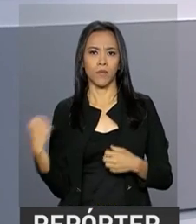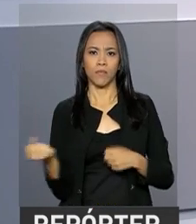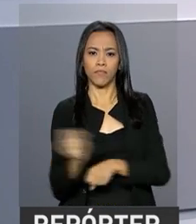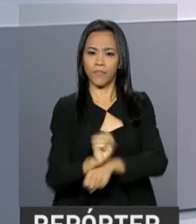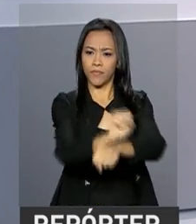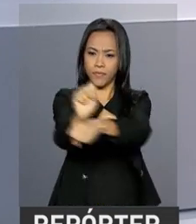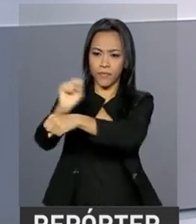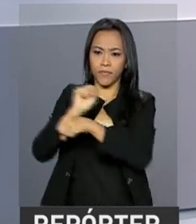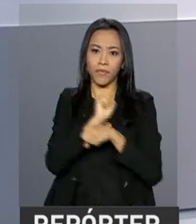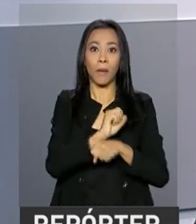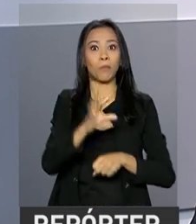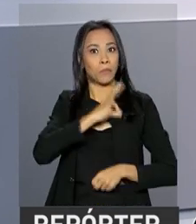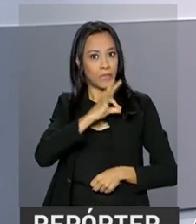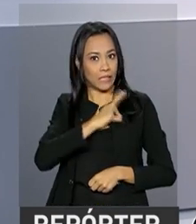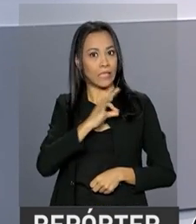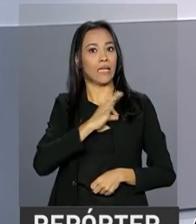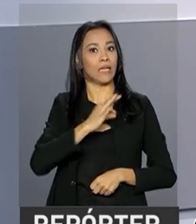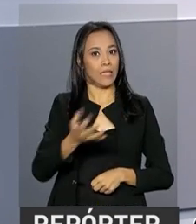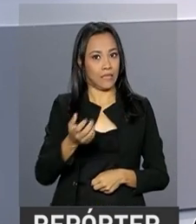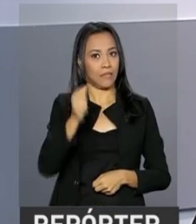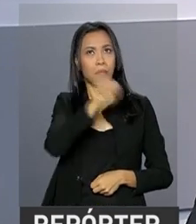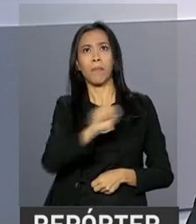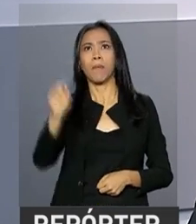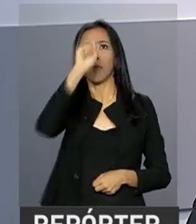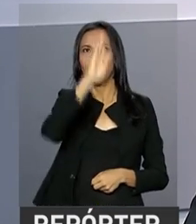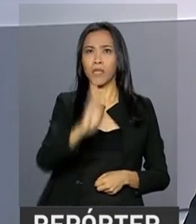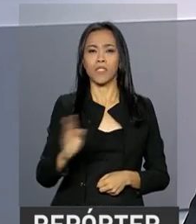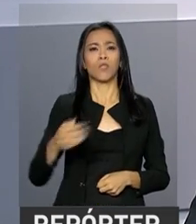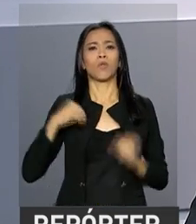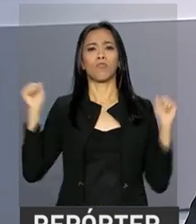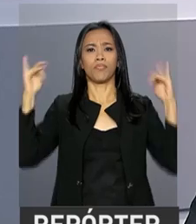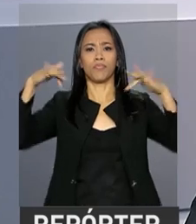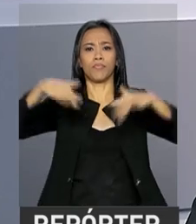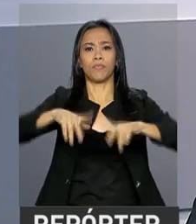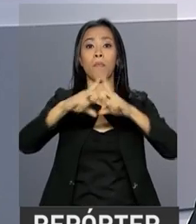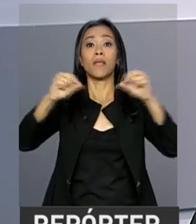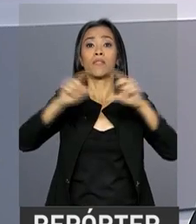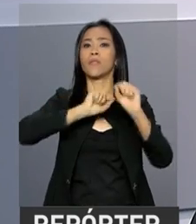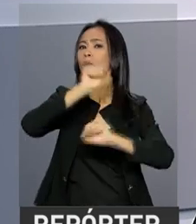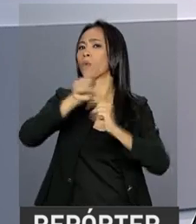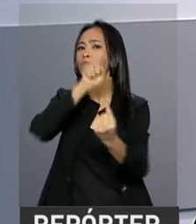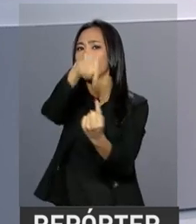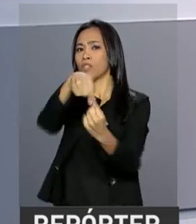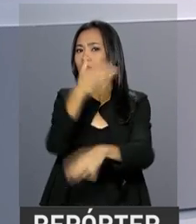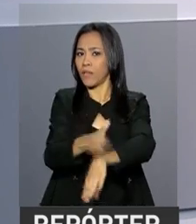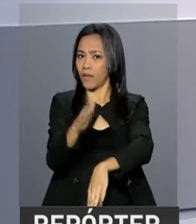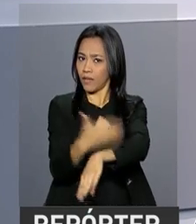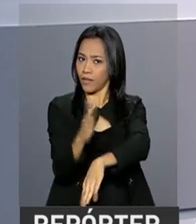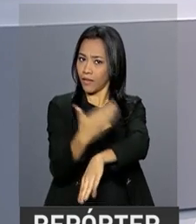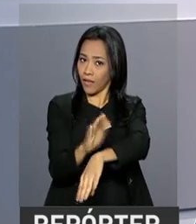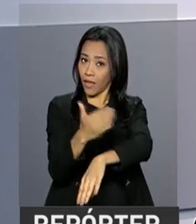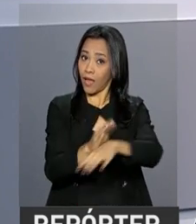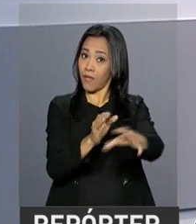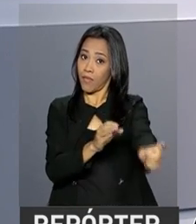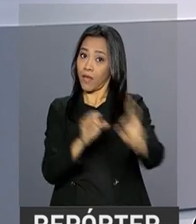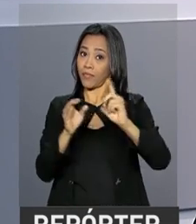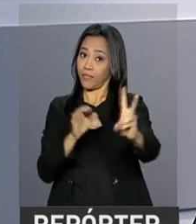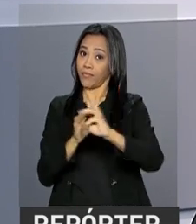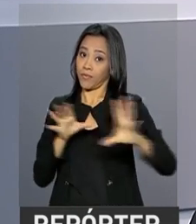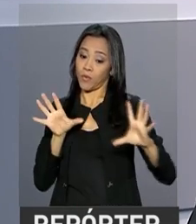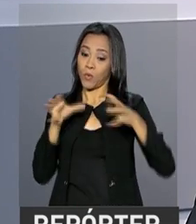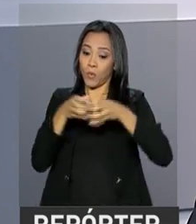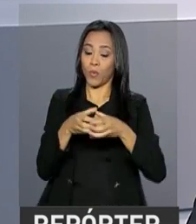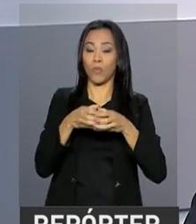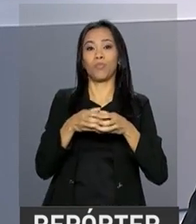juntas policiais civis e militares de todo o país estão em Brasília participando do treinamento para integrar a força nacional de segurança